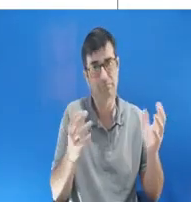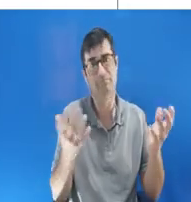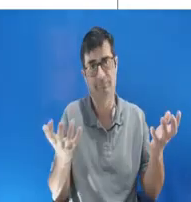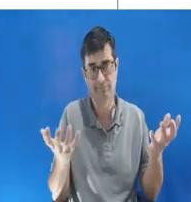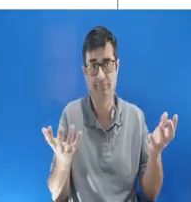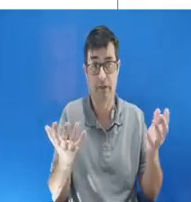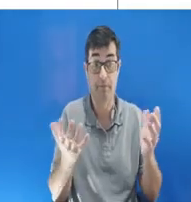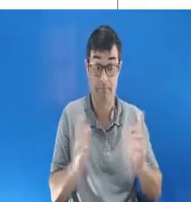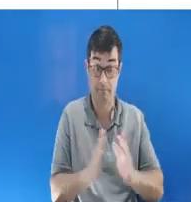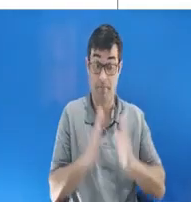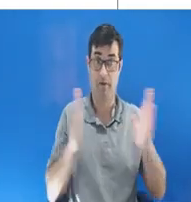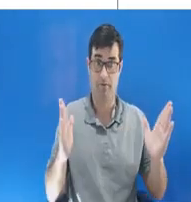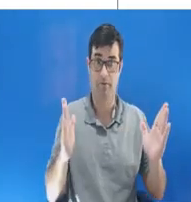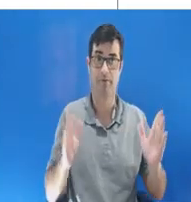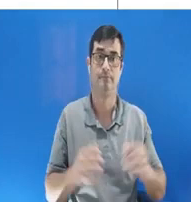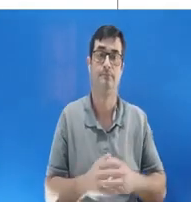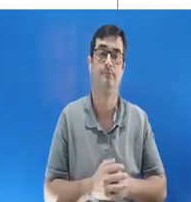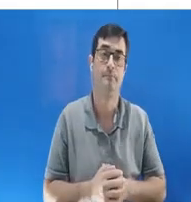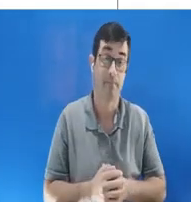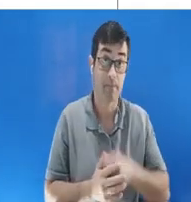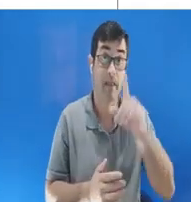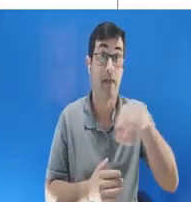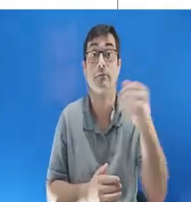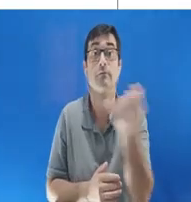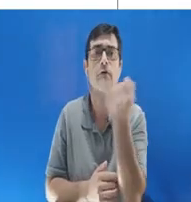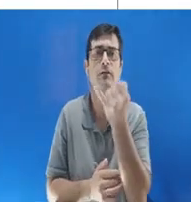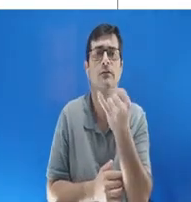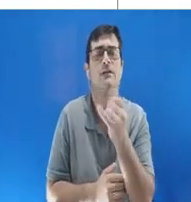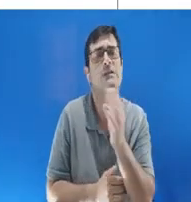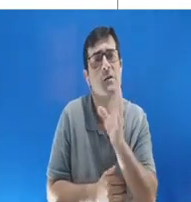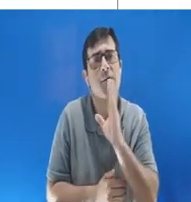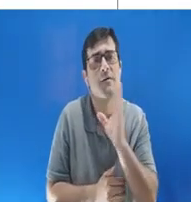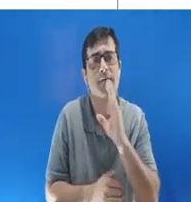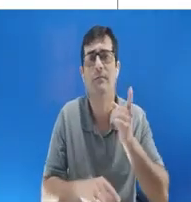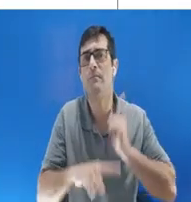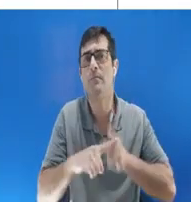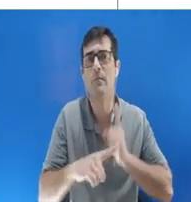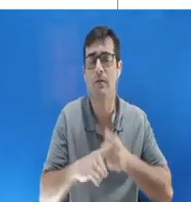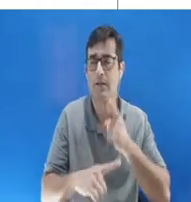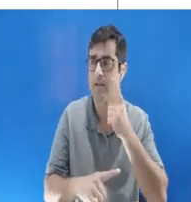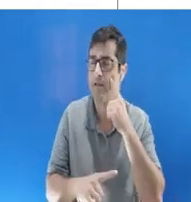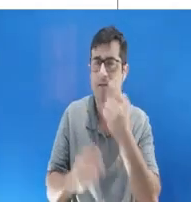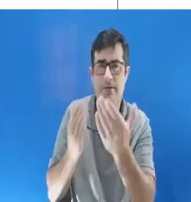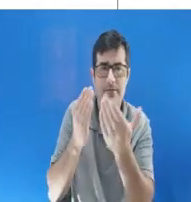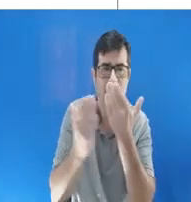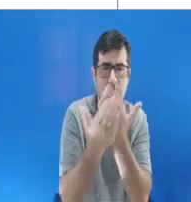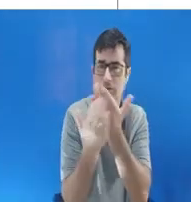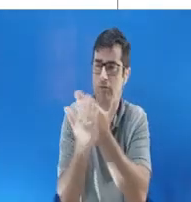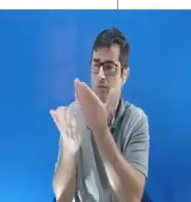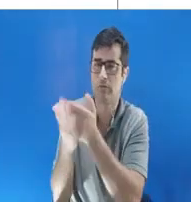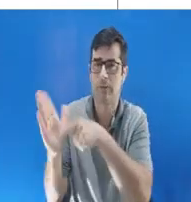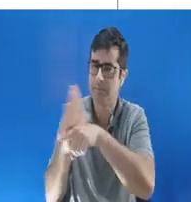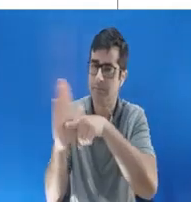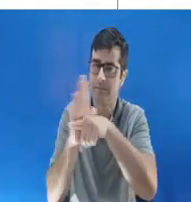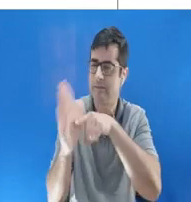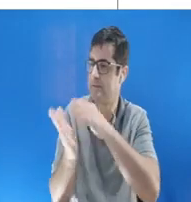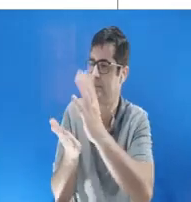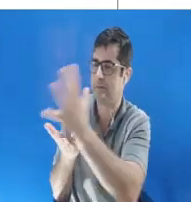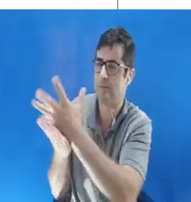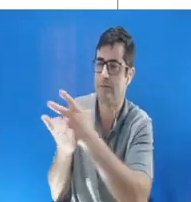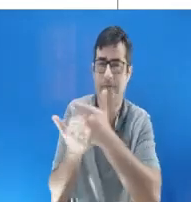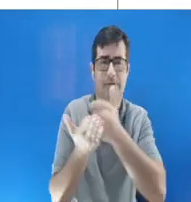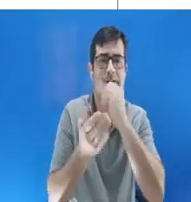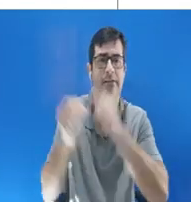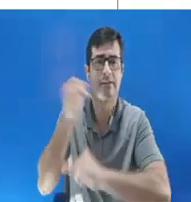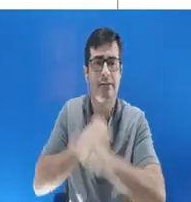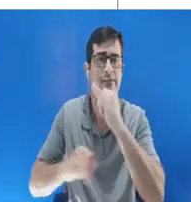o raio covalente. E isso vai ser importante que a gente, quando vá comparar dados que a gente acha na internet ou de